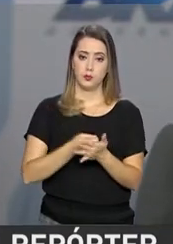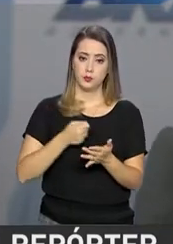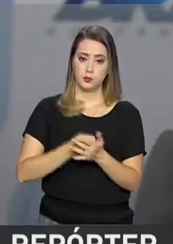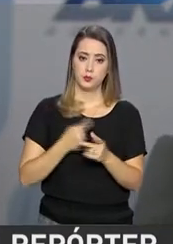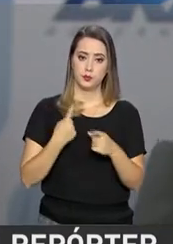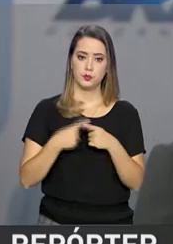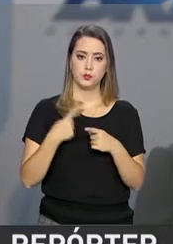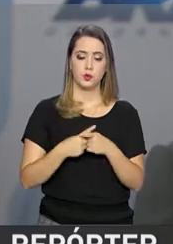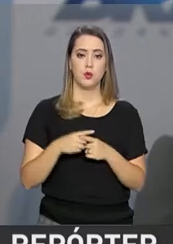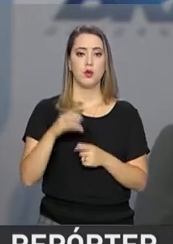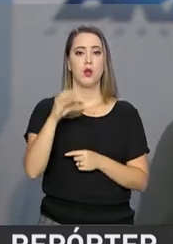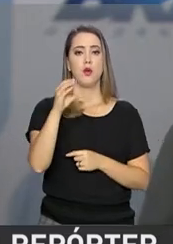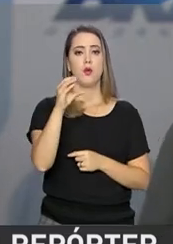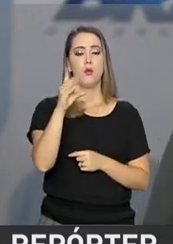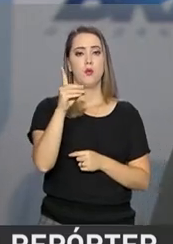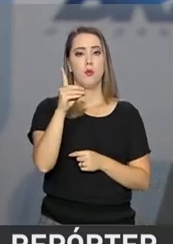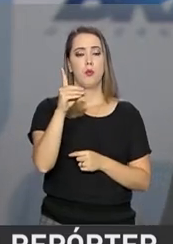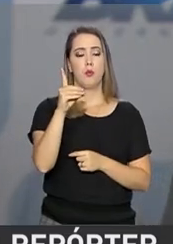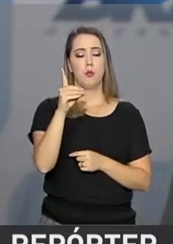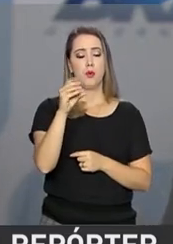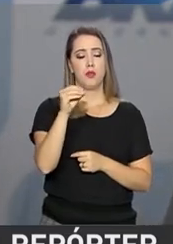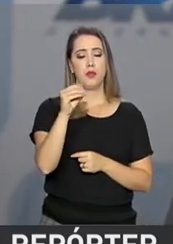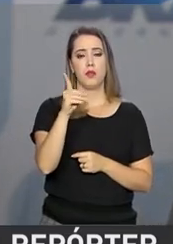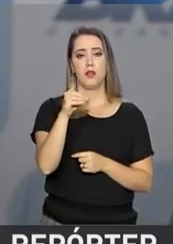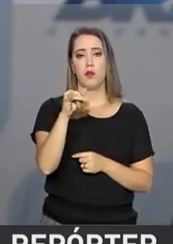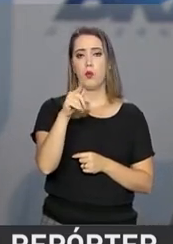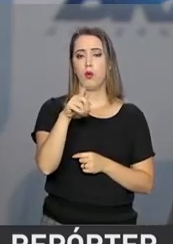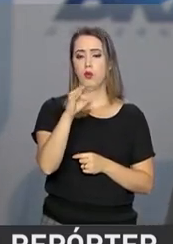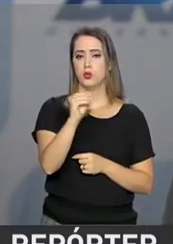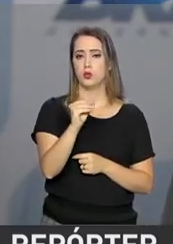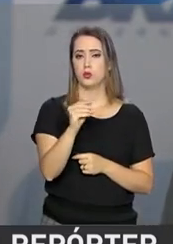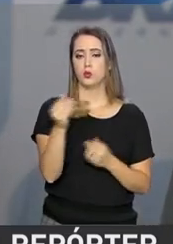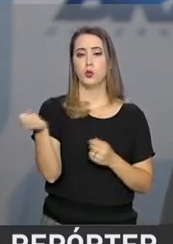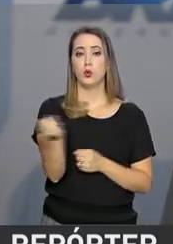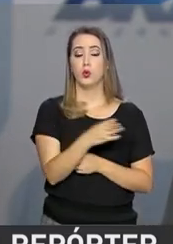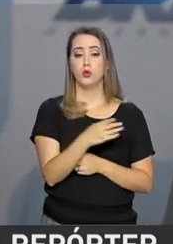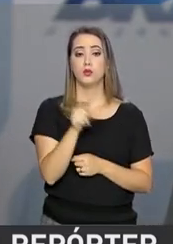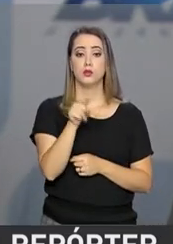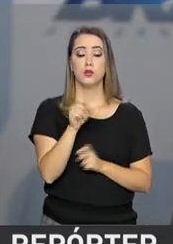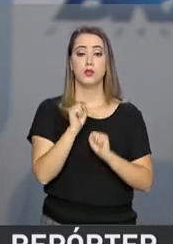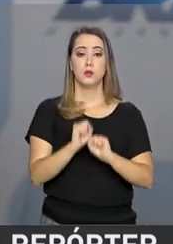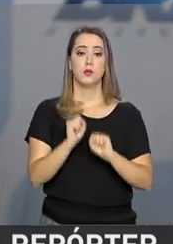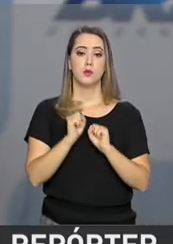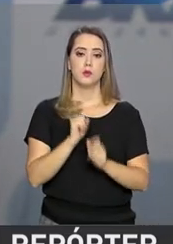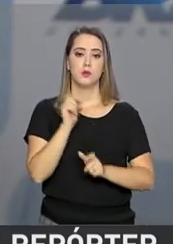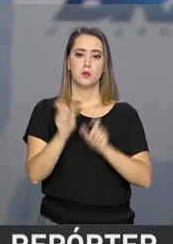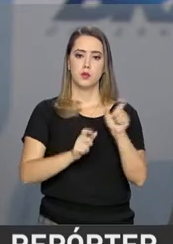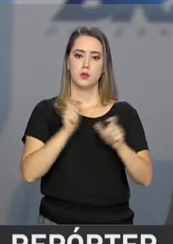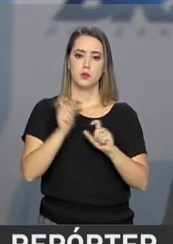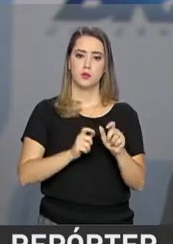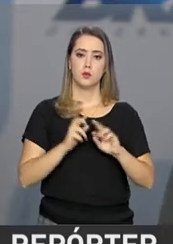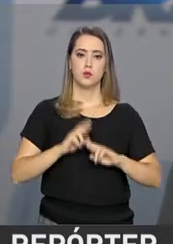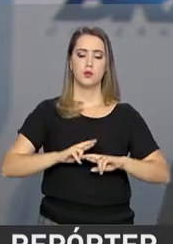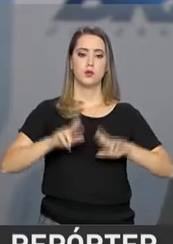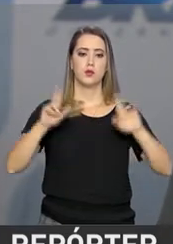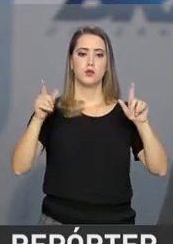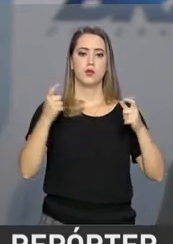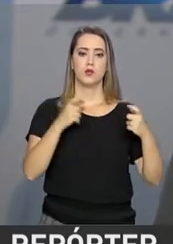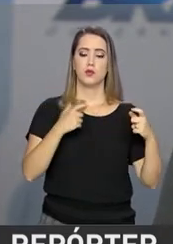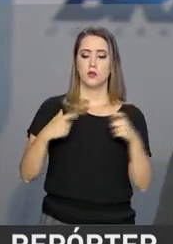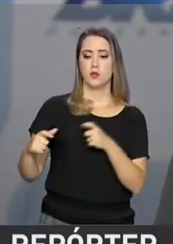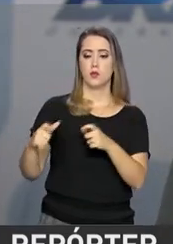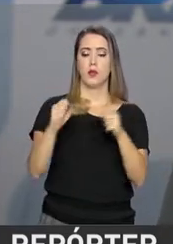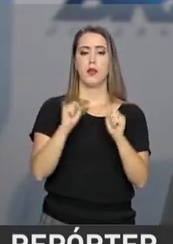estabelecimento desse código que não existia uma portaria que nós publicamos e que permite essa flexibilidade que os